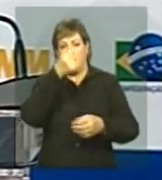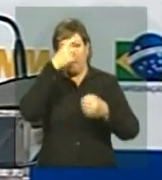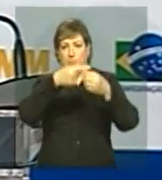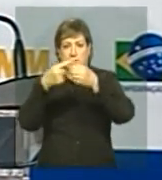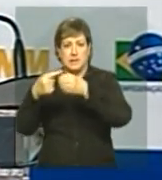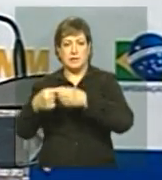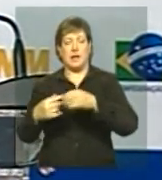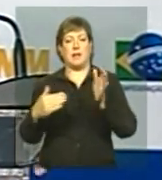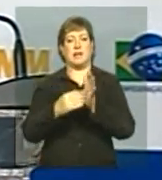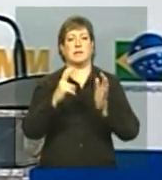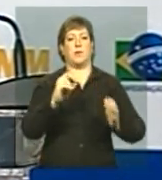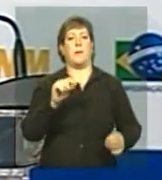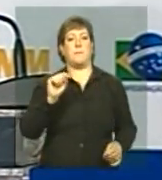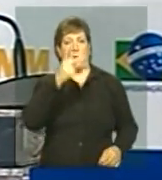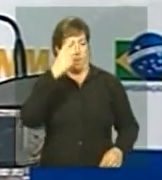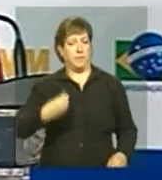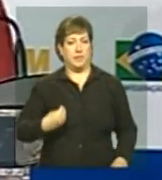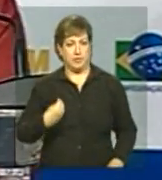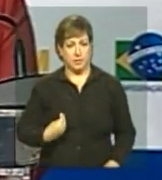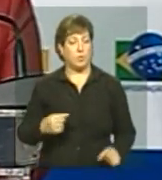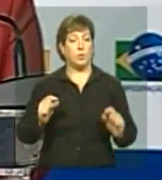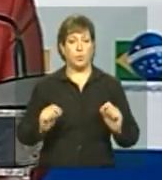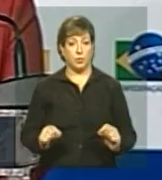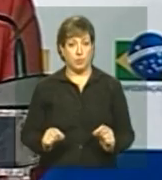habitantes, que é o fato que